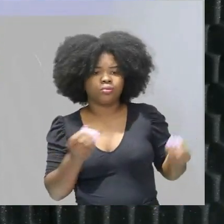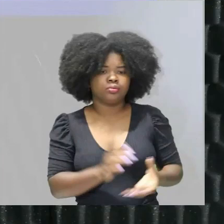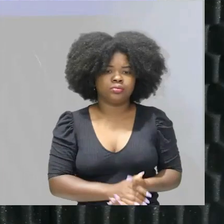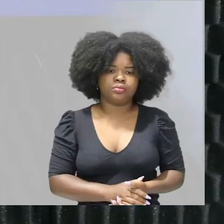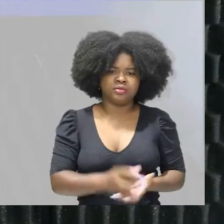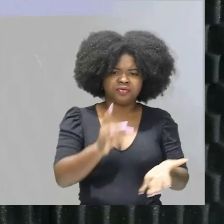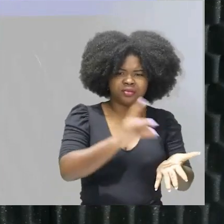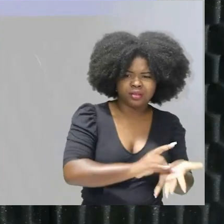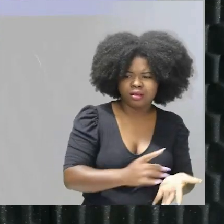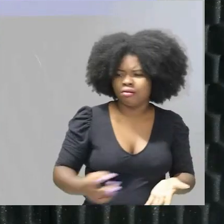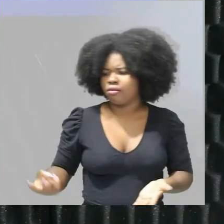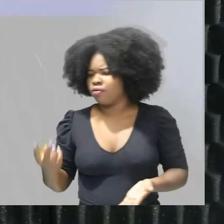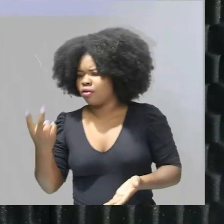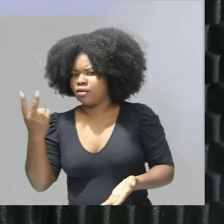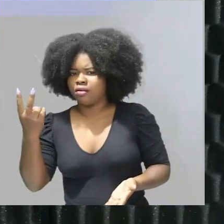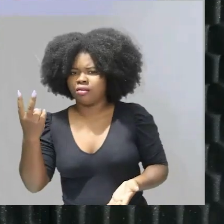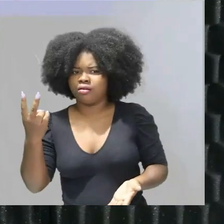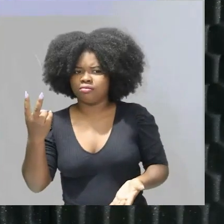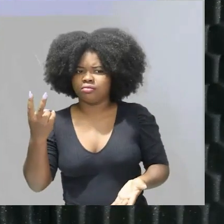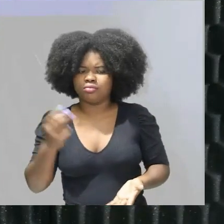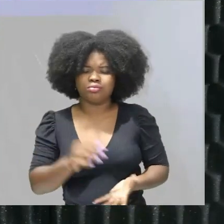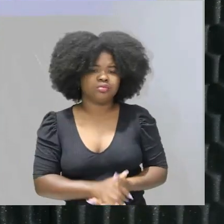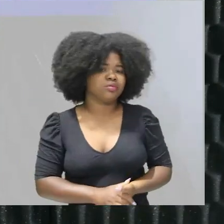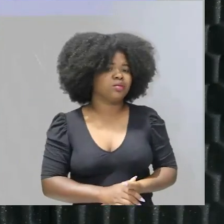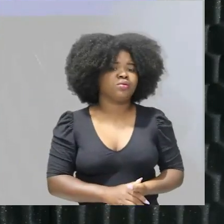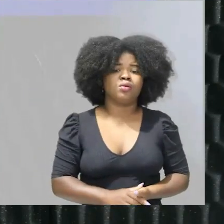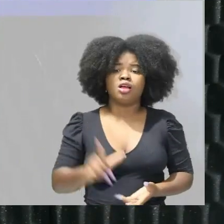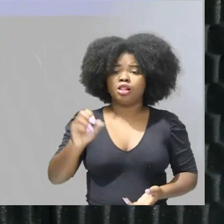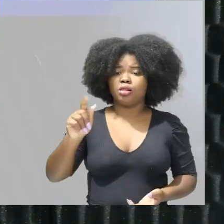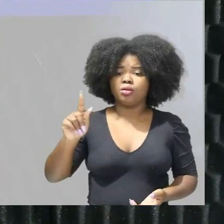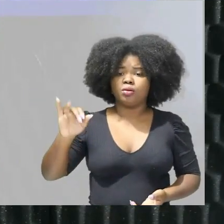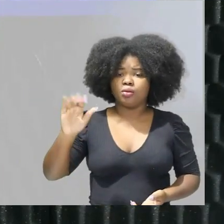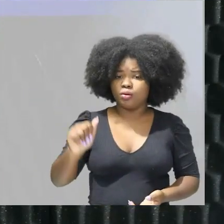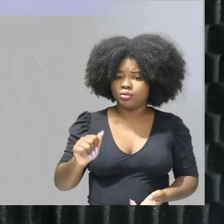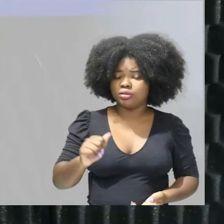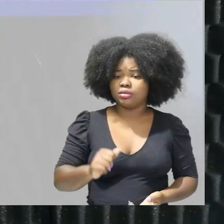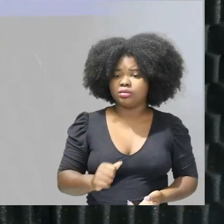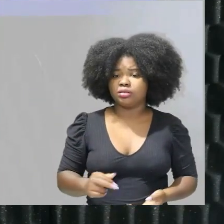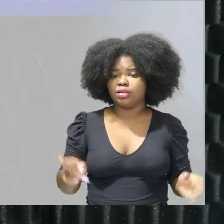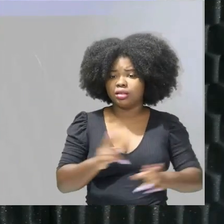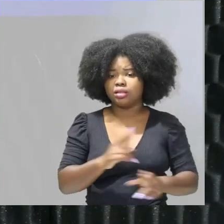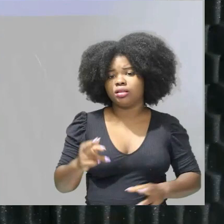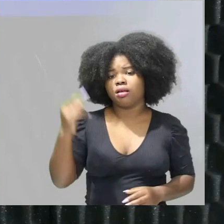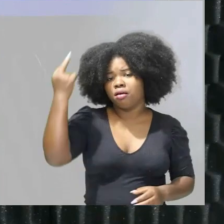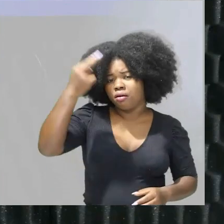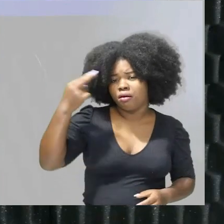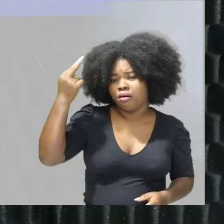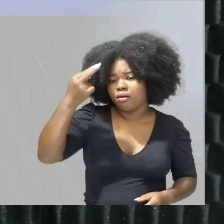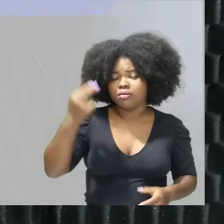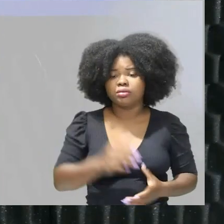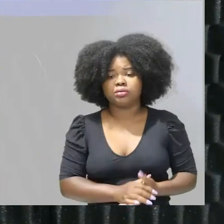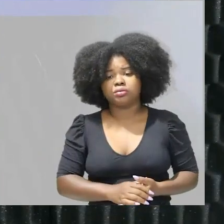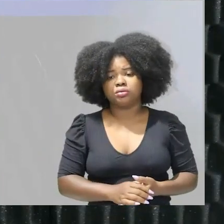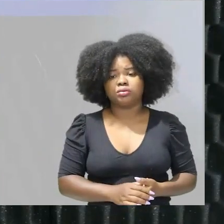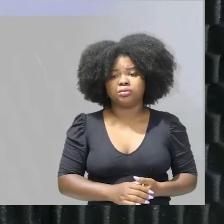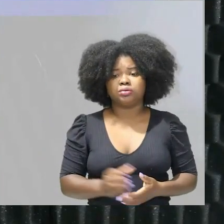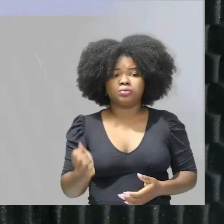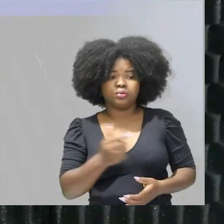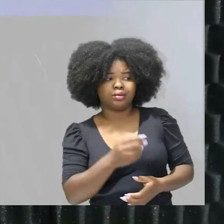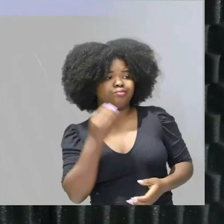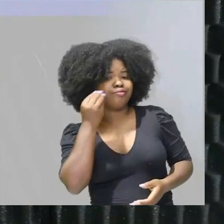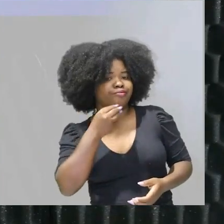validade lógica moderna tá mais para olha racionalismo do que para o empirismo para